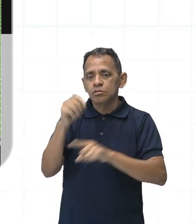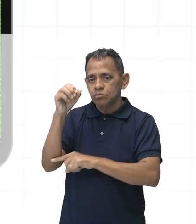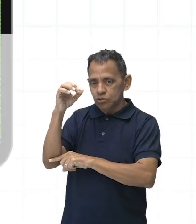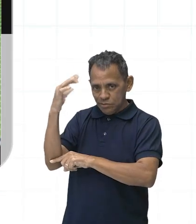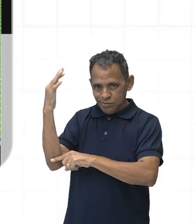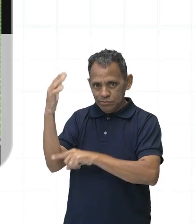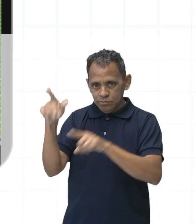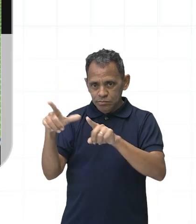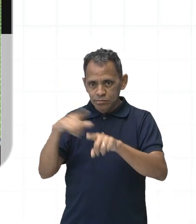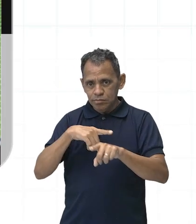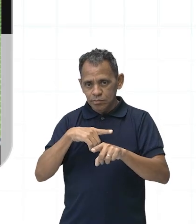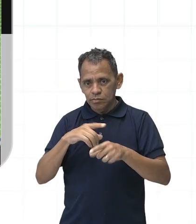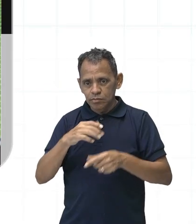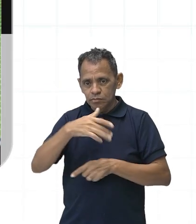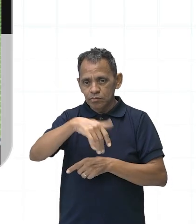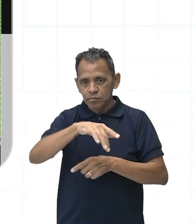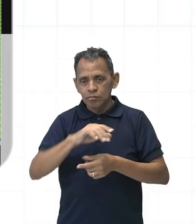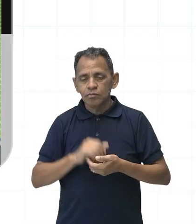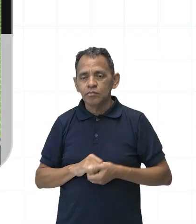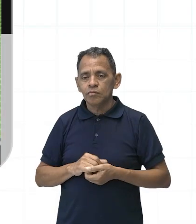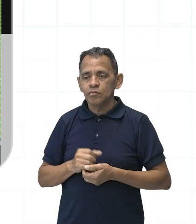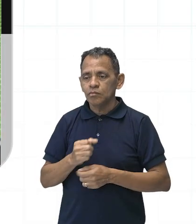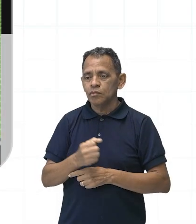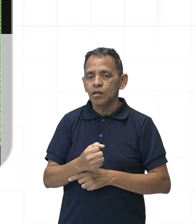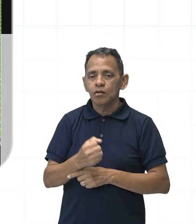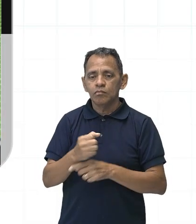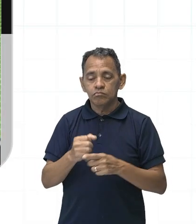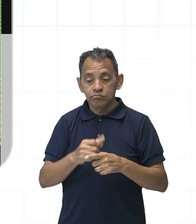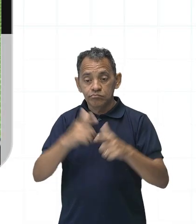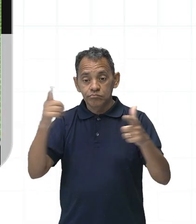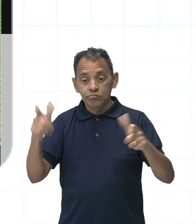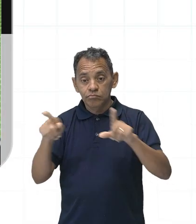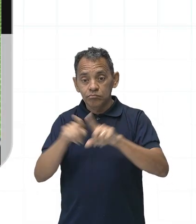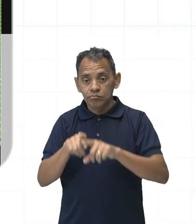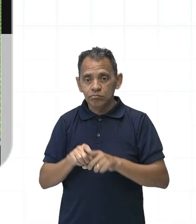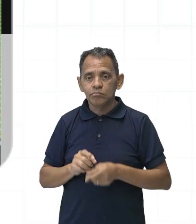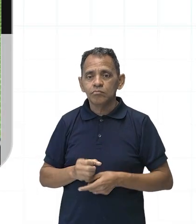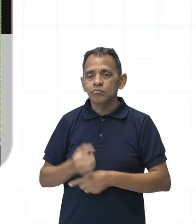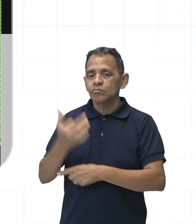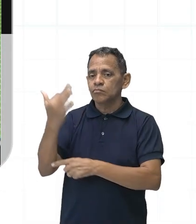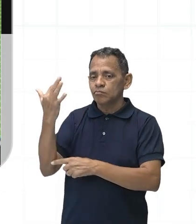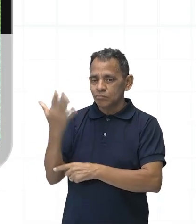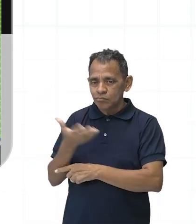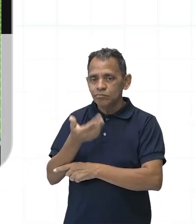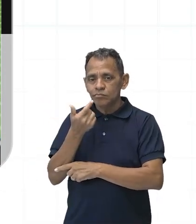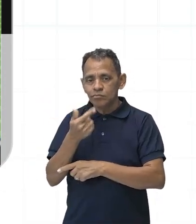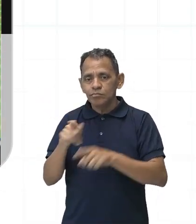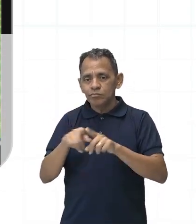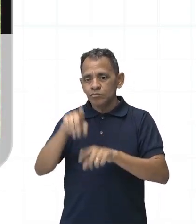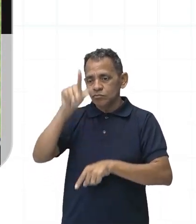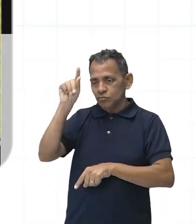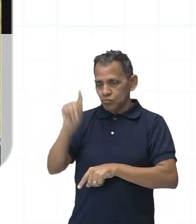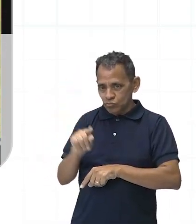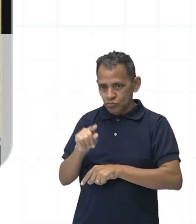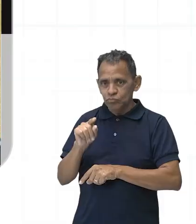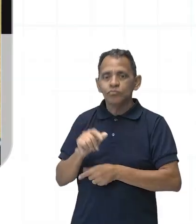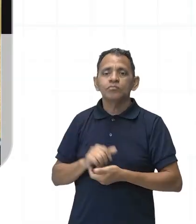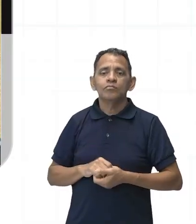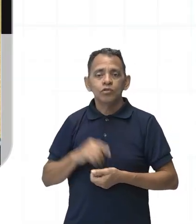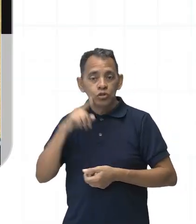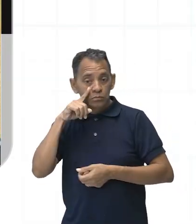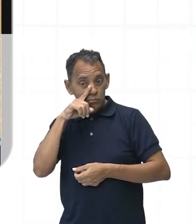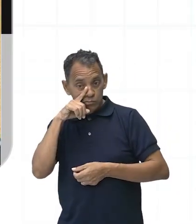A rentabilidade do cultivo e também acaba reduzindo alguns riscos, né?